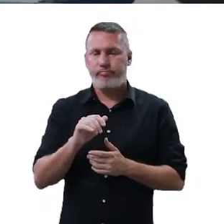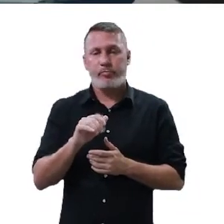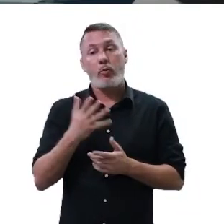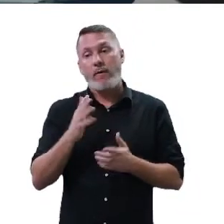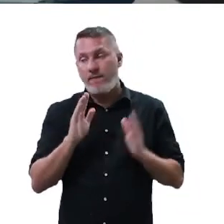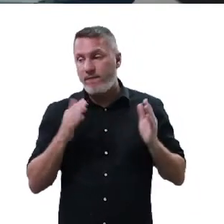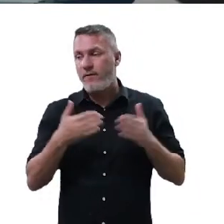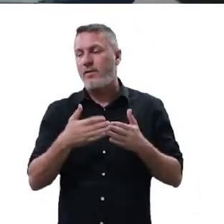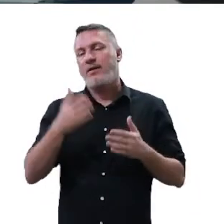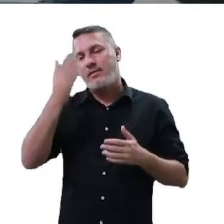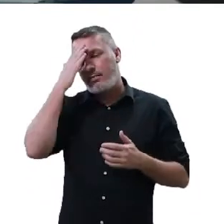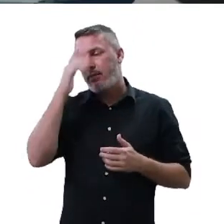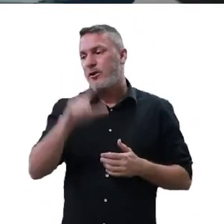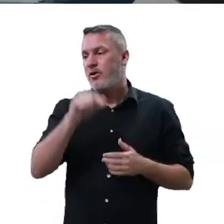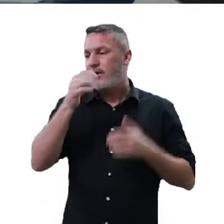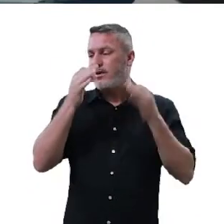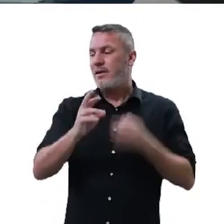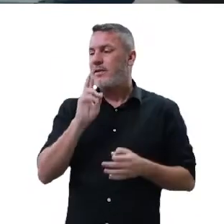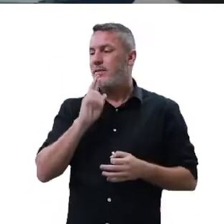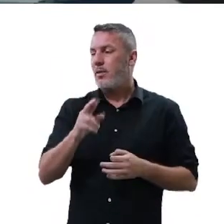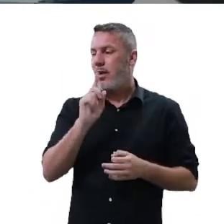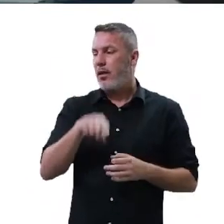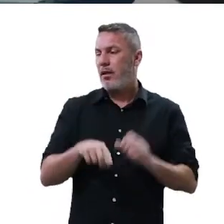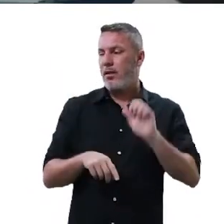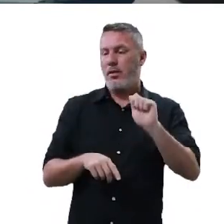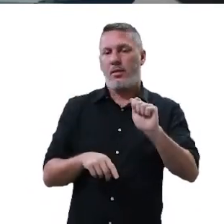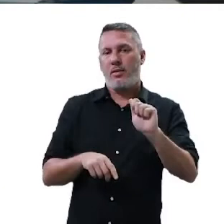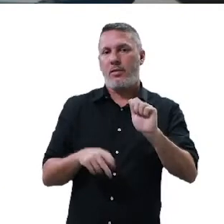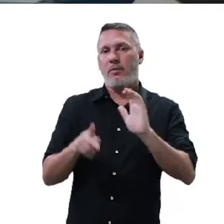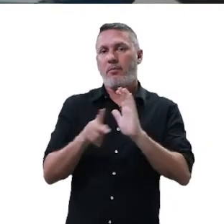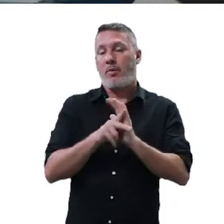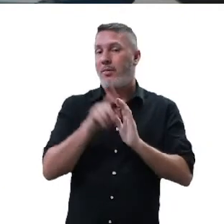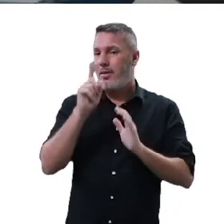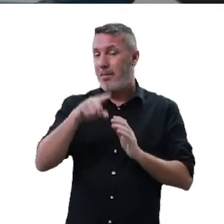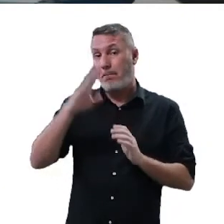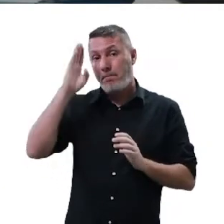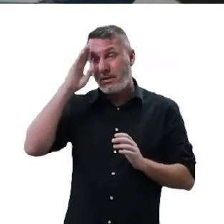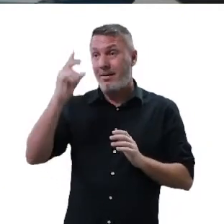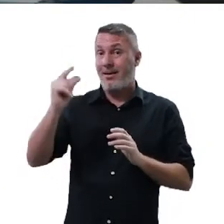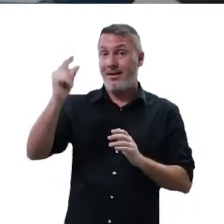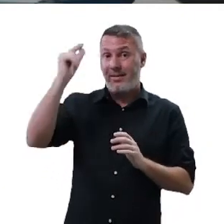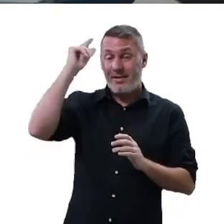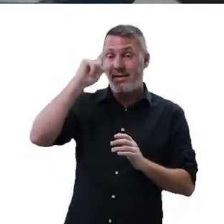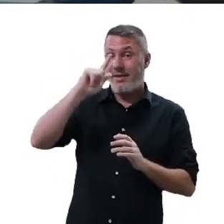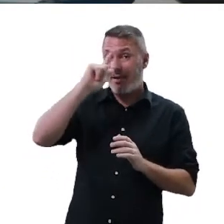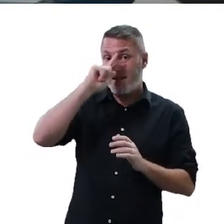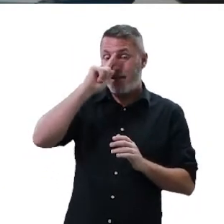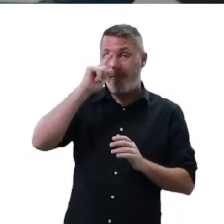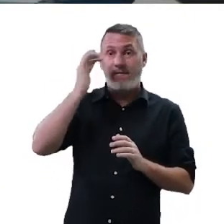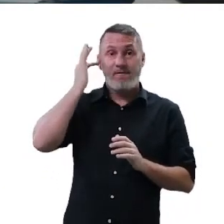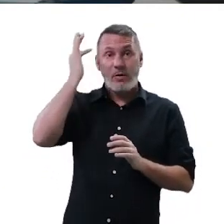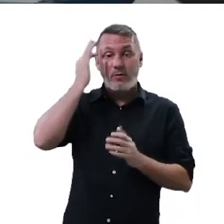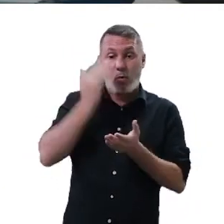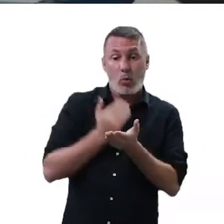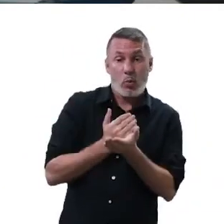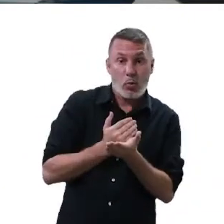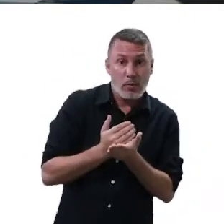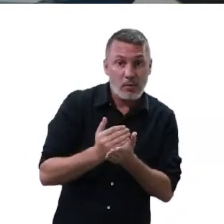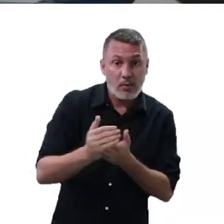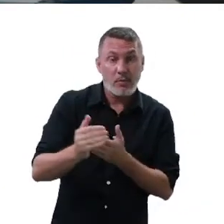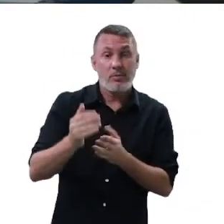não era ênfase. Então, a gente pode indicar lá a alternativa A. Então, a grande